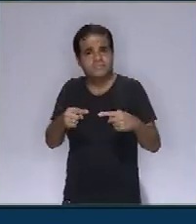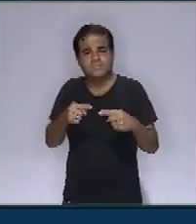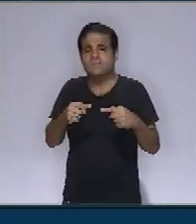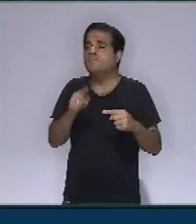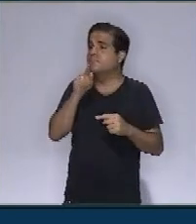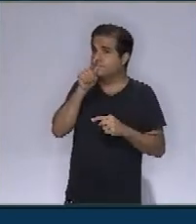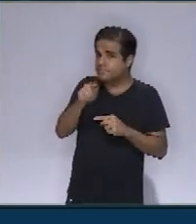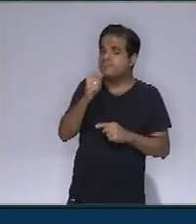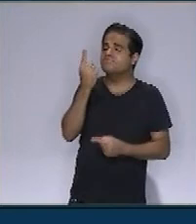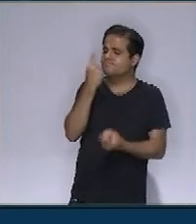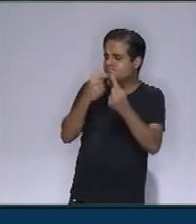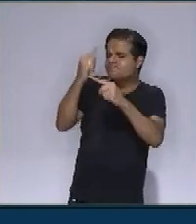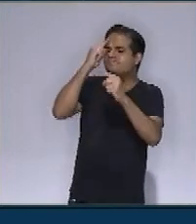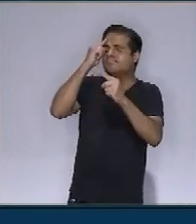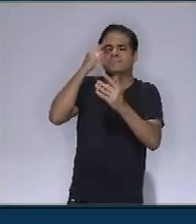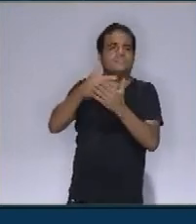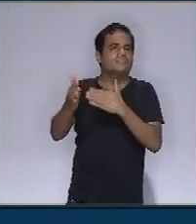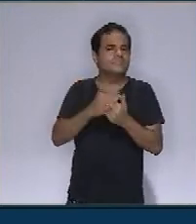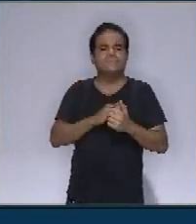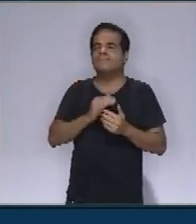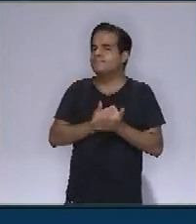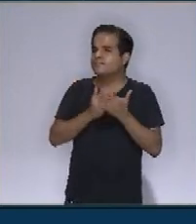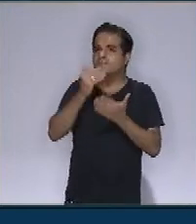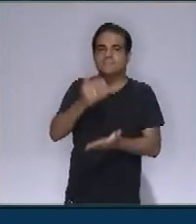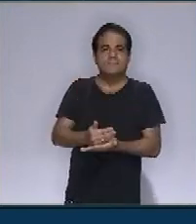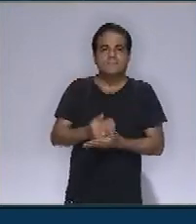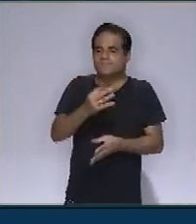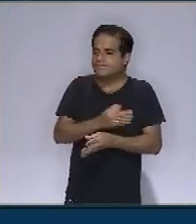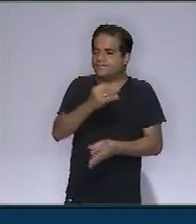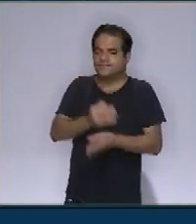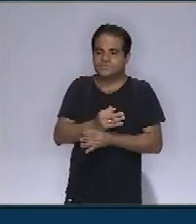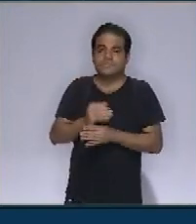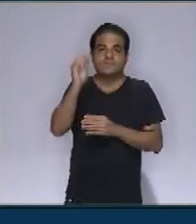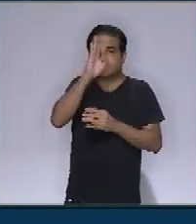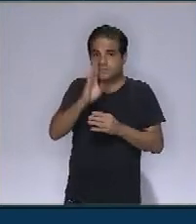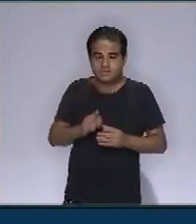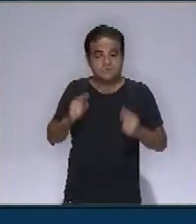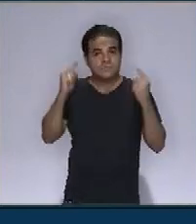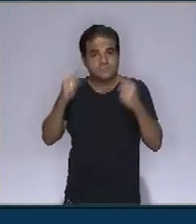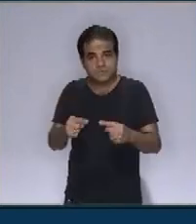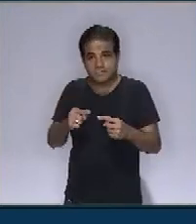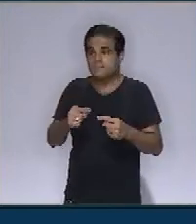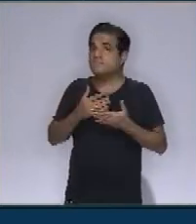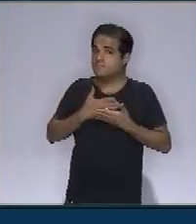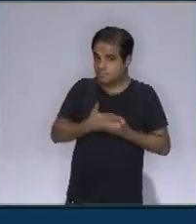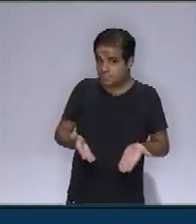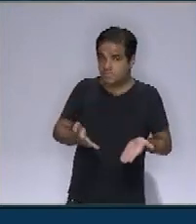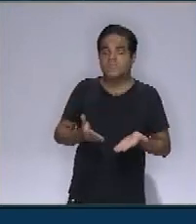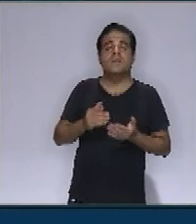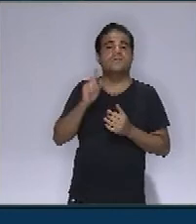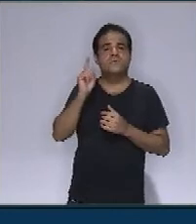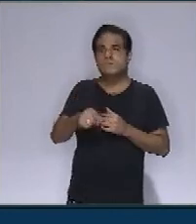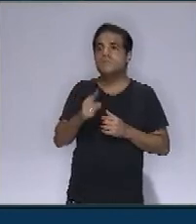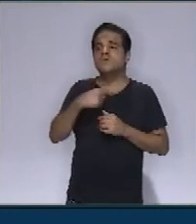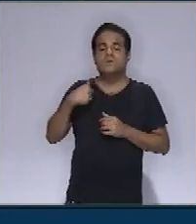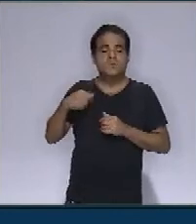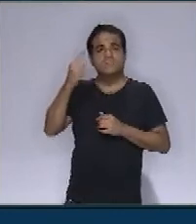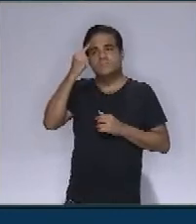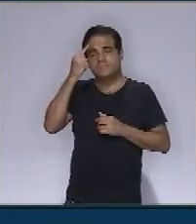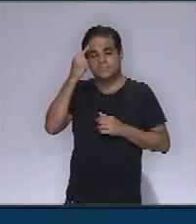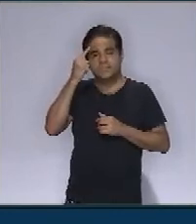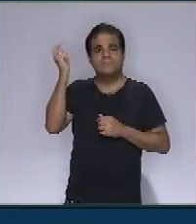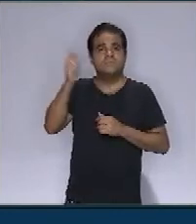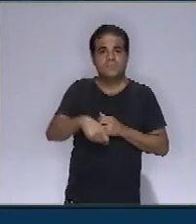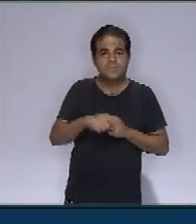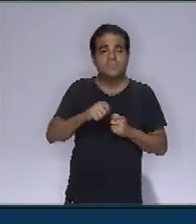e superar algumas das mazelas mais persistentes que o Brasil enfrenta. Isso tá na nossa mão. A gente